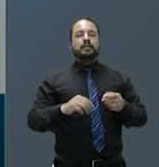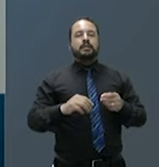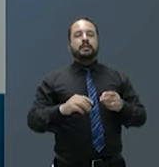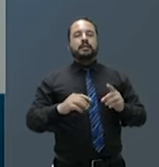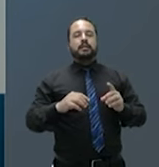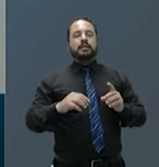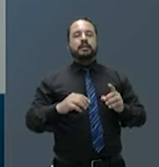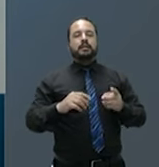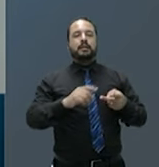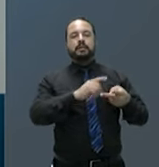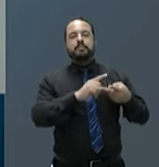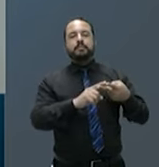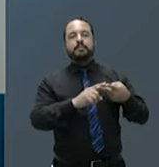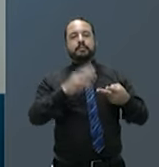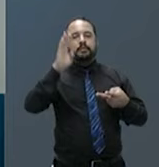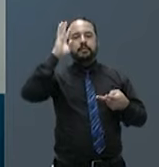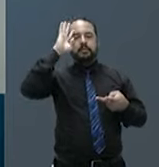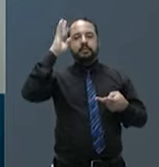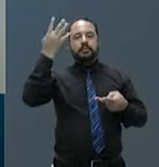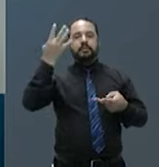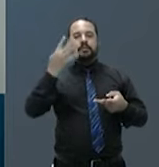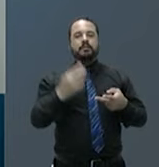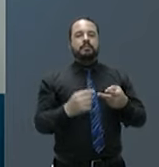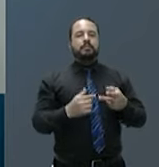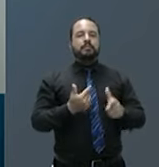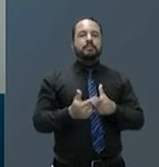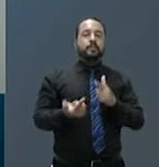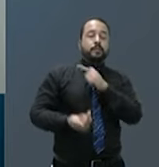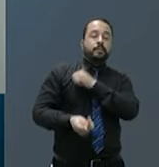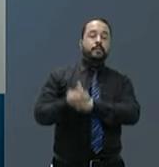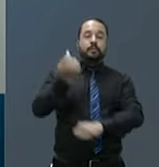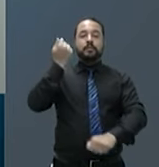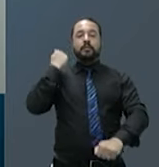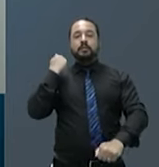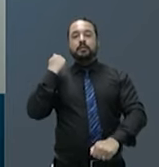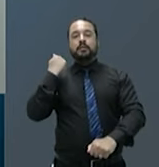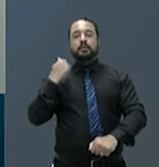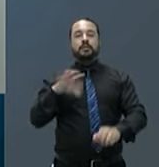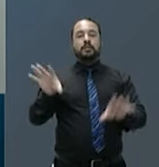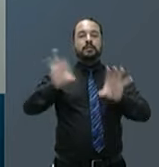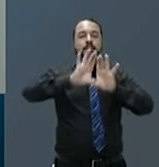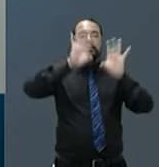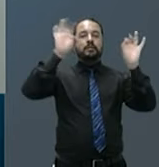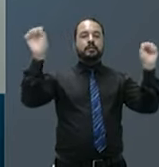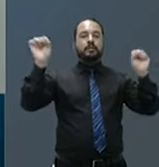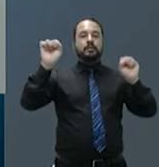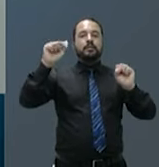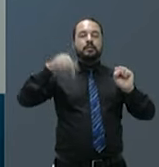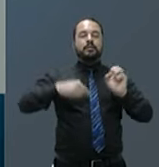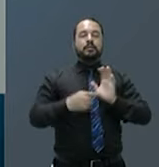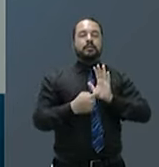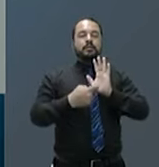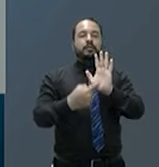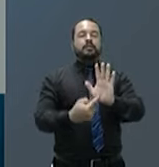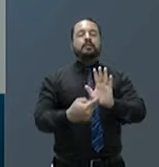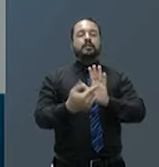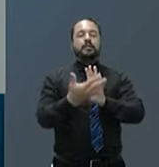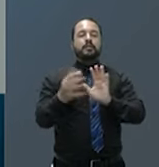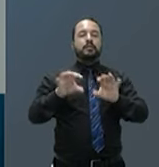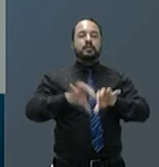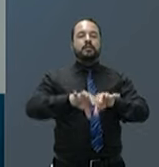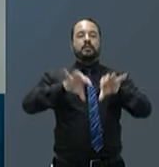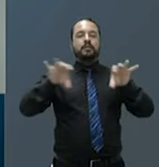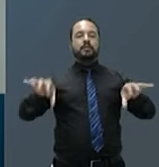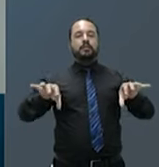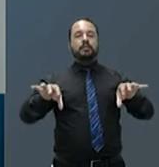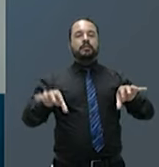do sistema de precedentes e é muito saudável ao tribunal, diante de uma alegação de distinção feita no